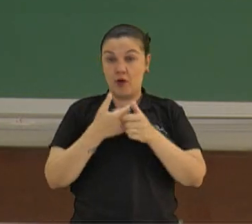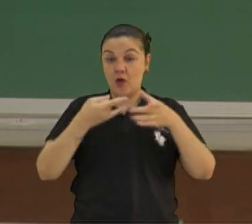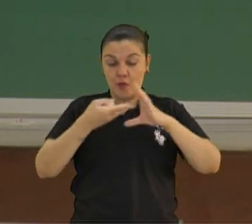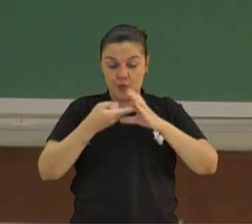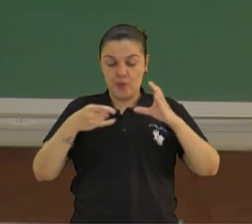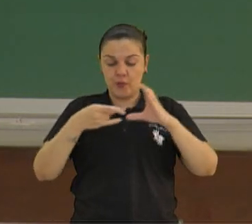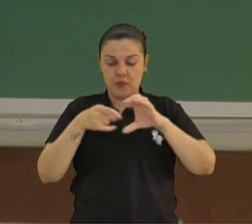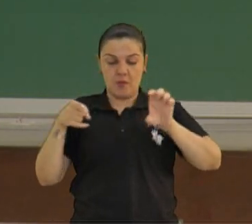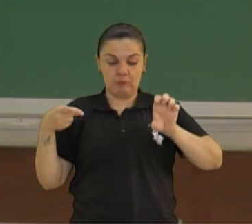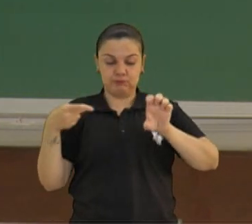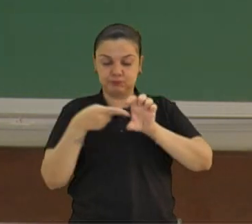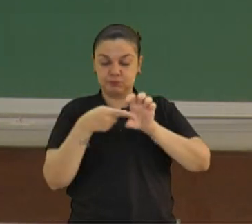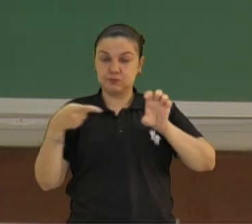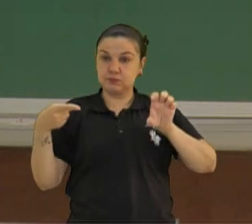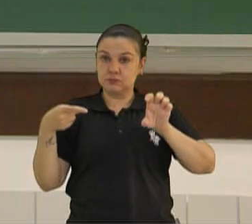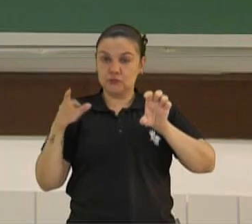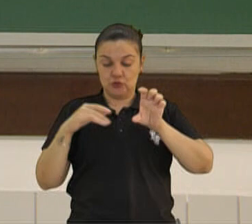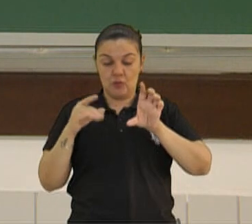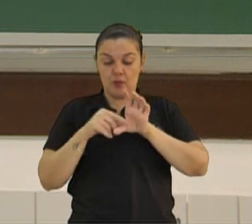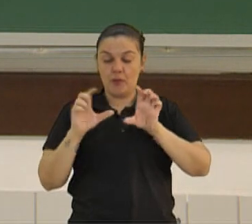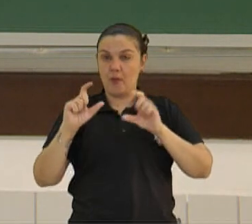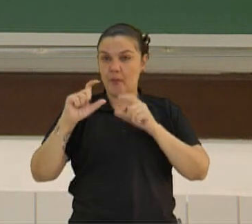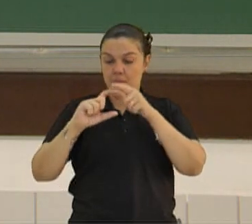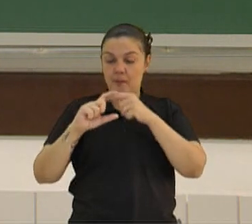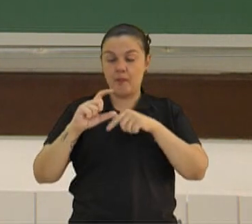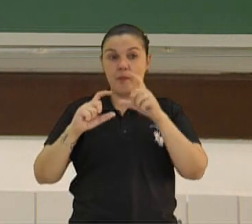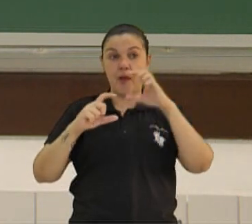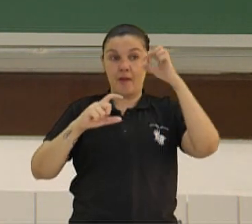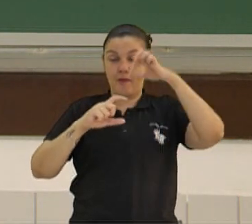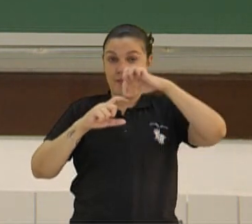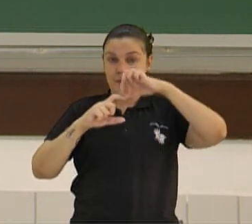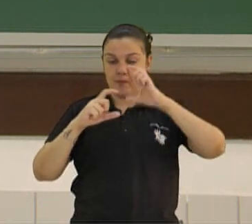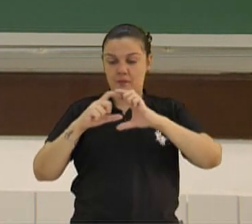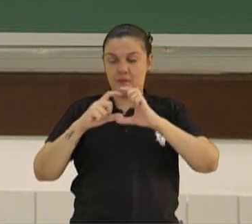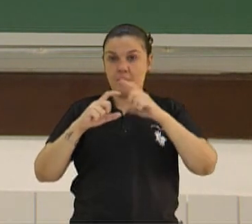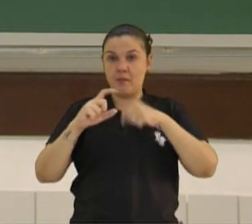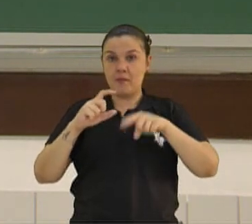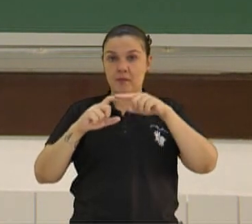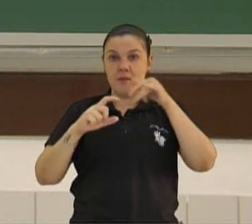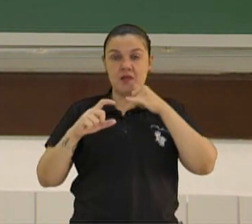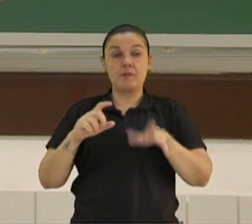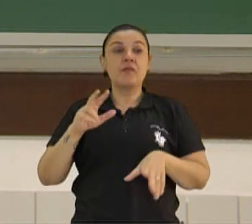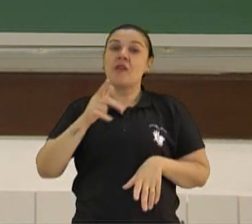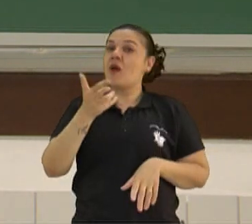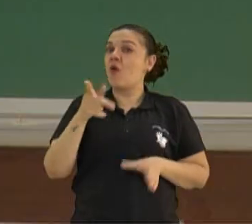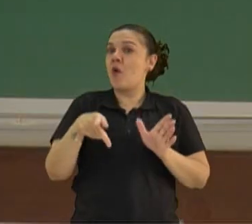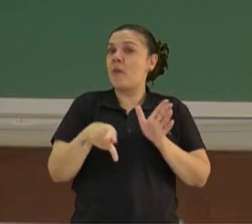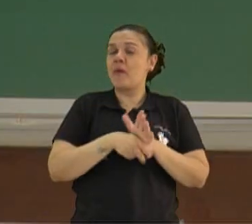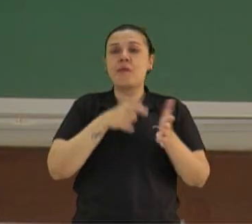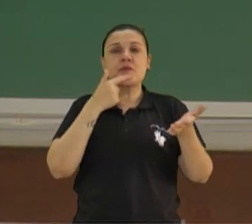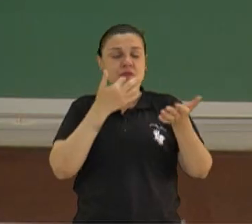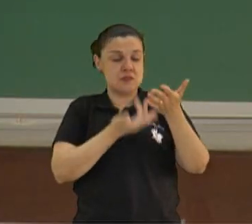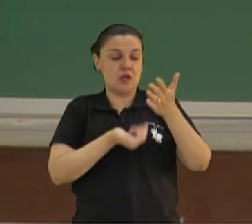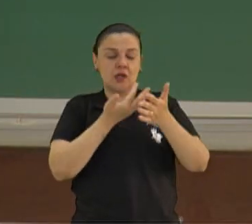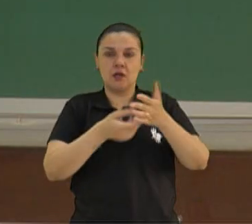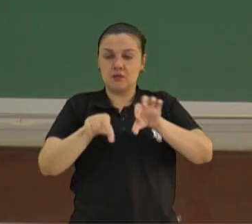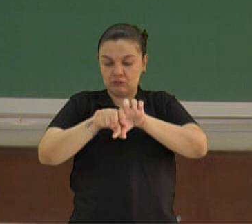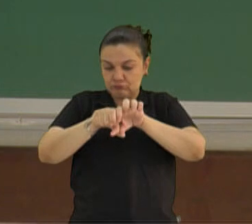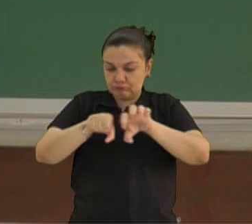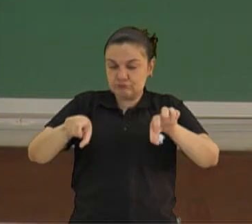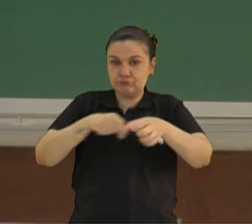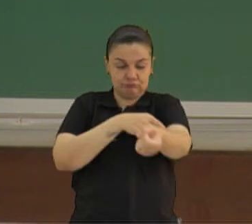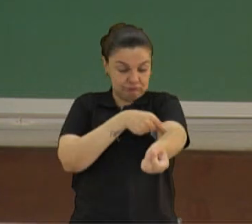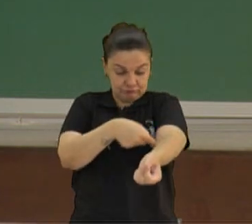o anel, o ímã do anel. Pessoal, fluxo, a ideia de fluxo ela é bem simples. Pensa em fluxo sanguíneo, quantidade de sangue que passa pela